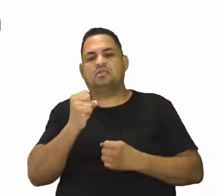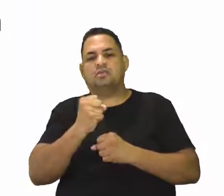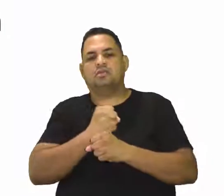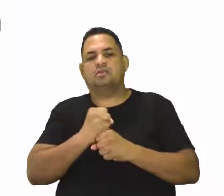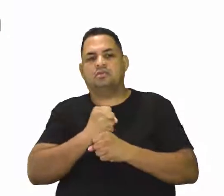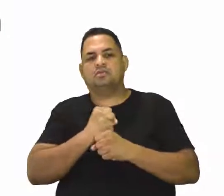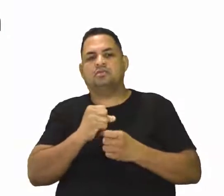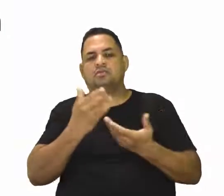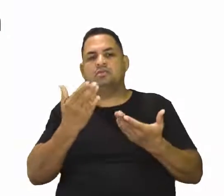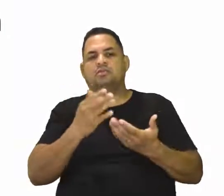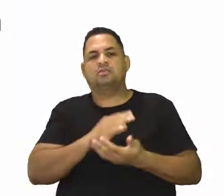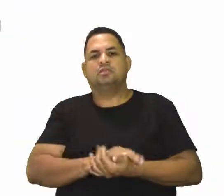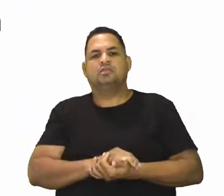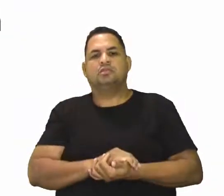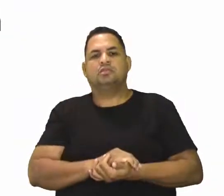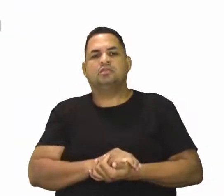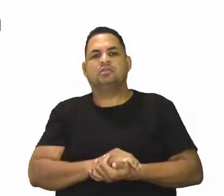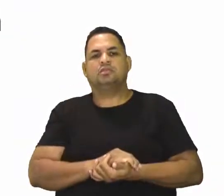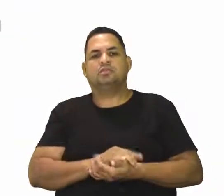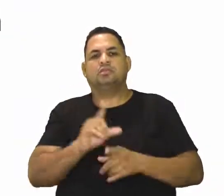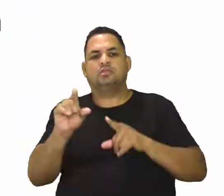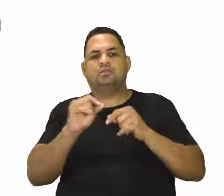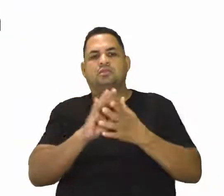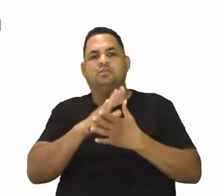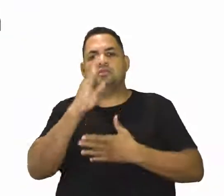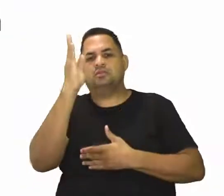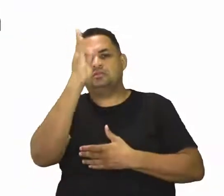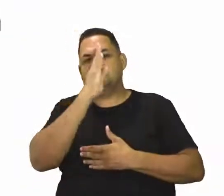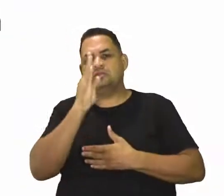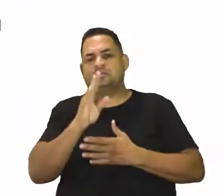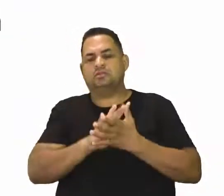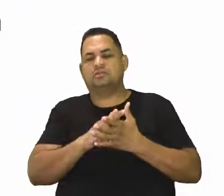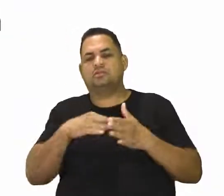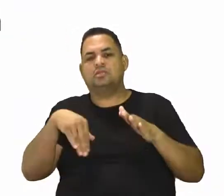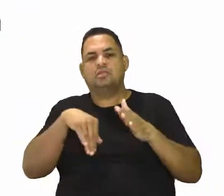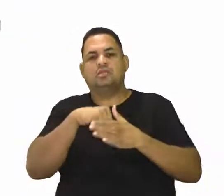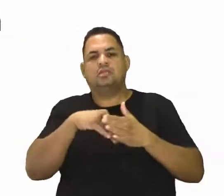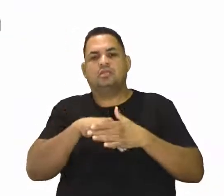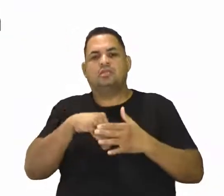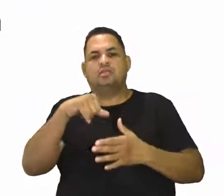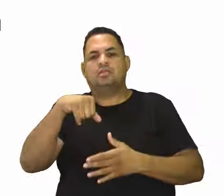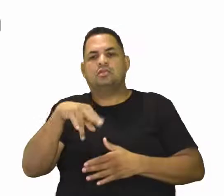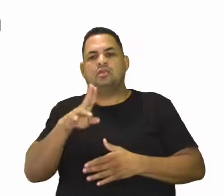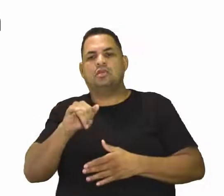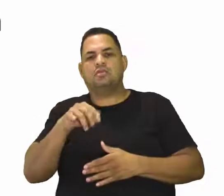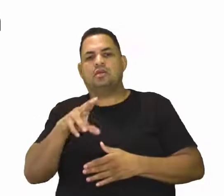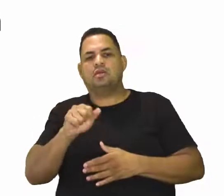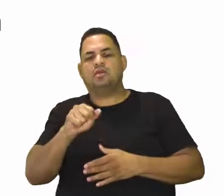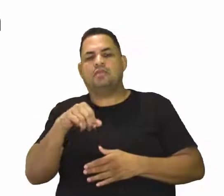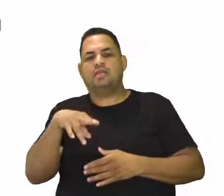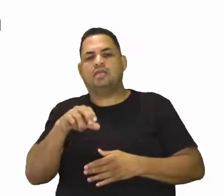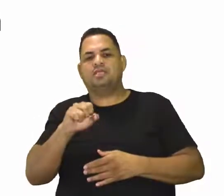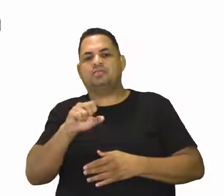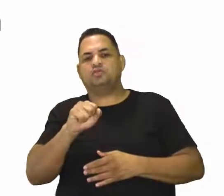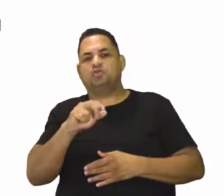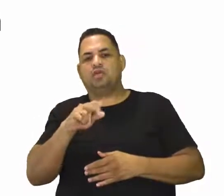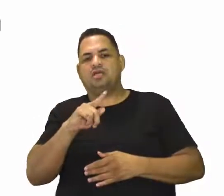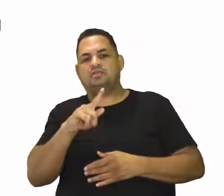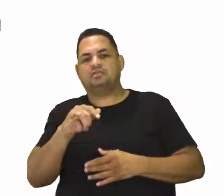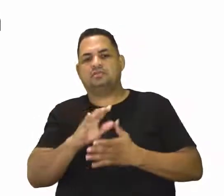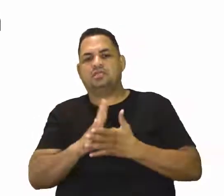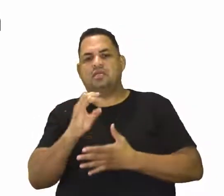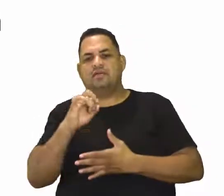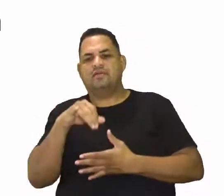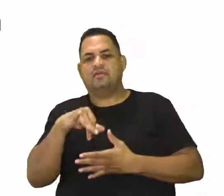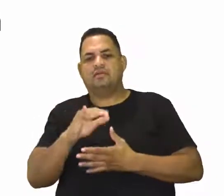e aí e a seleção Nacional de futebol Neymar Messi Suárez e Cavani